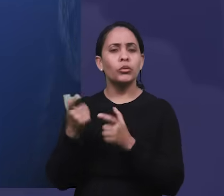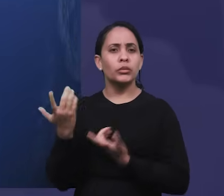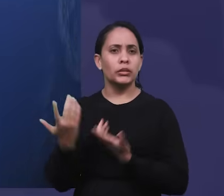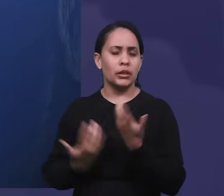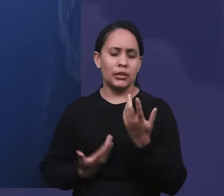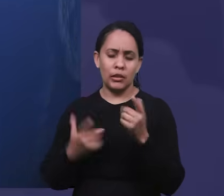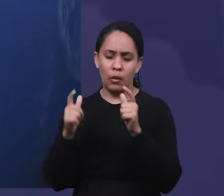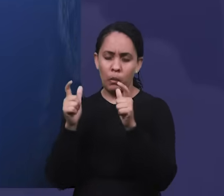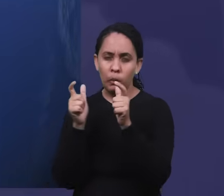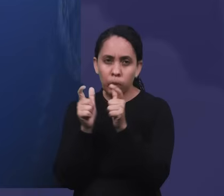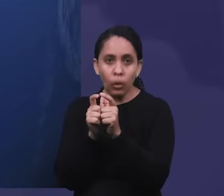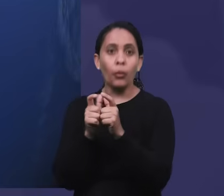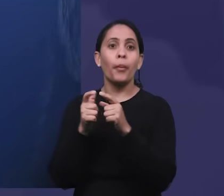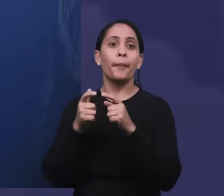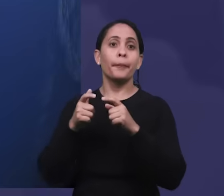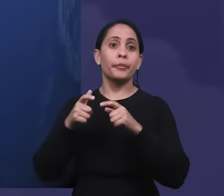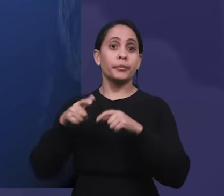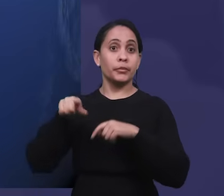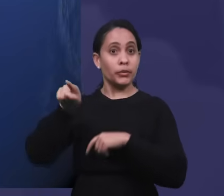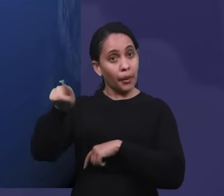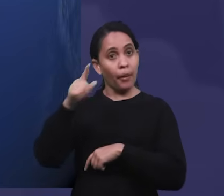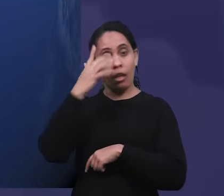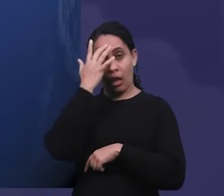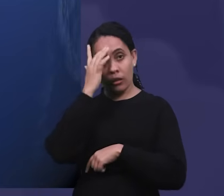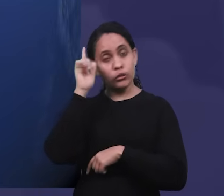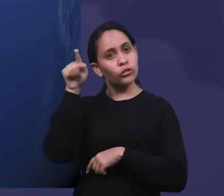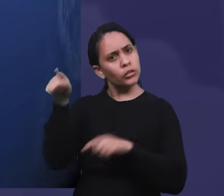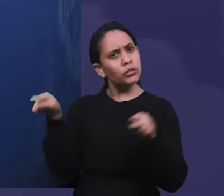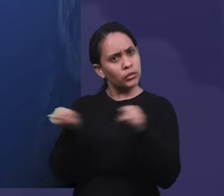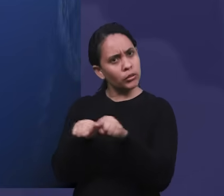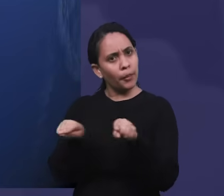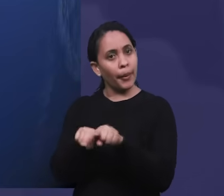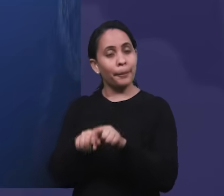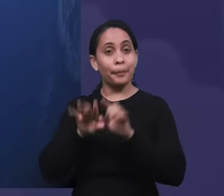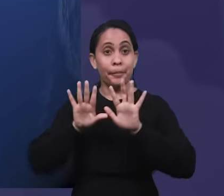minoria. E a Índia também. Mas